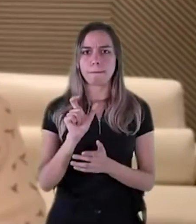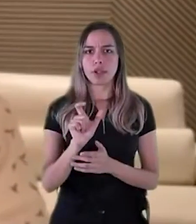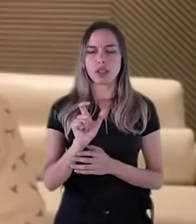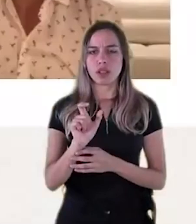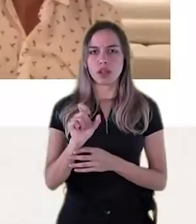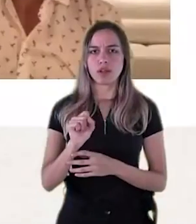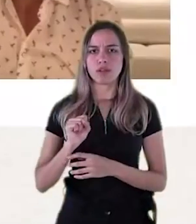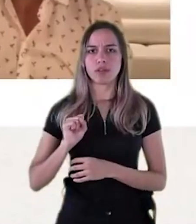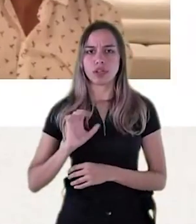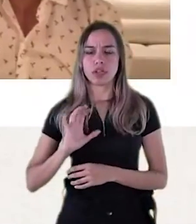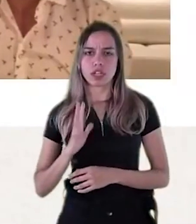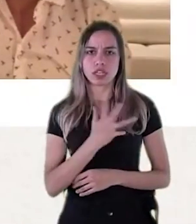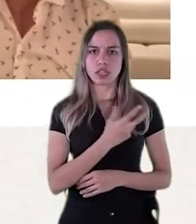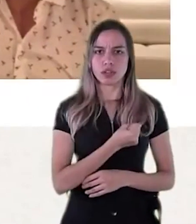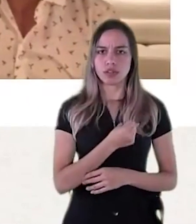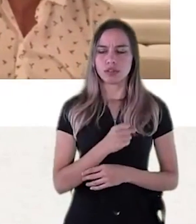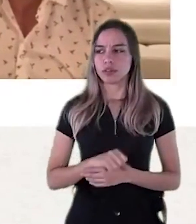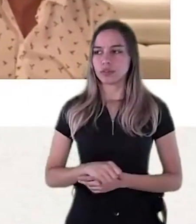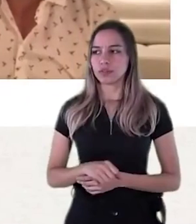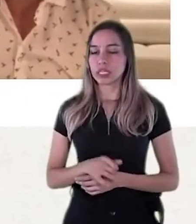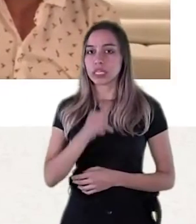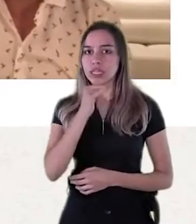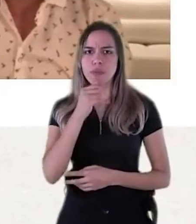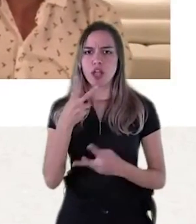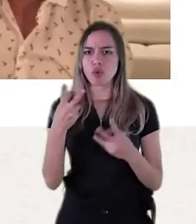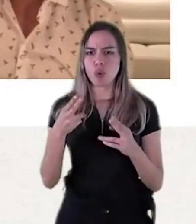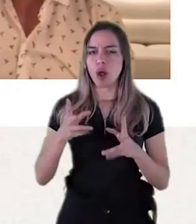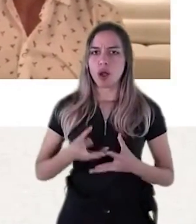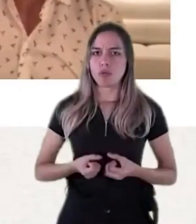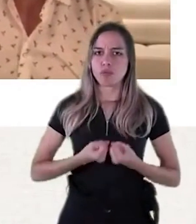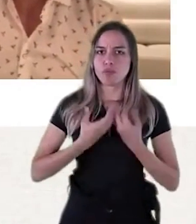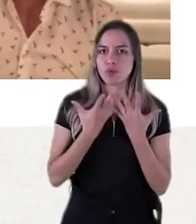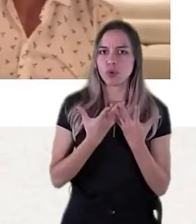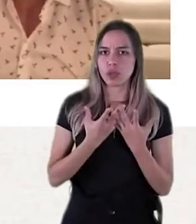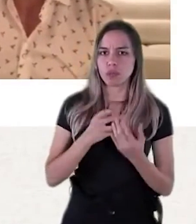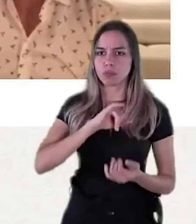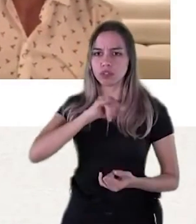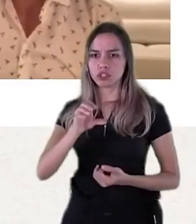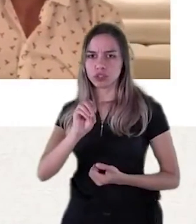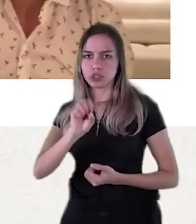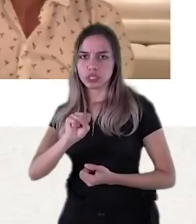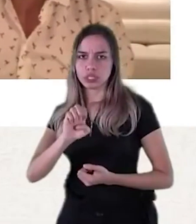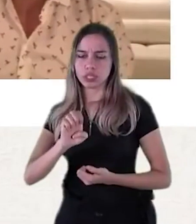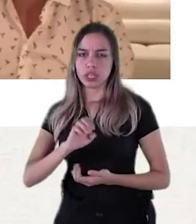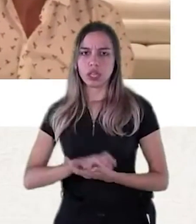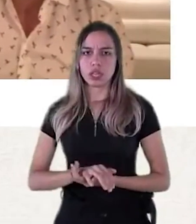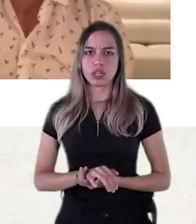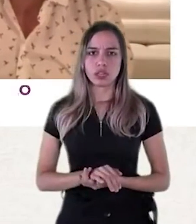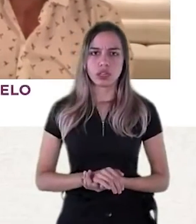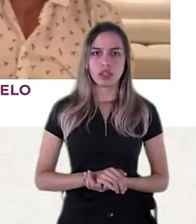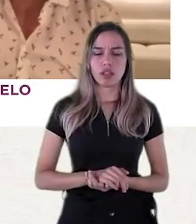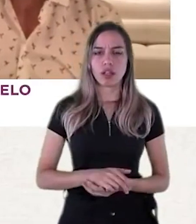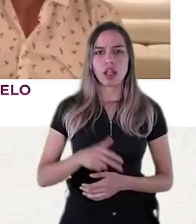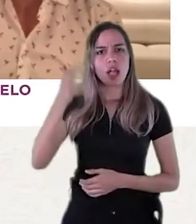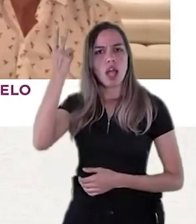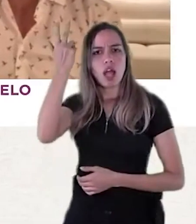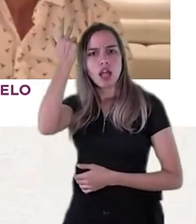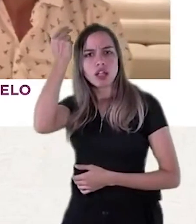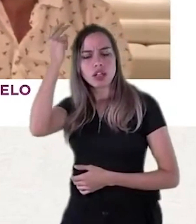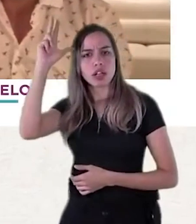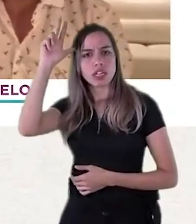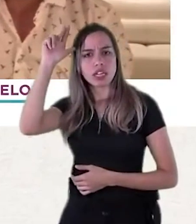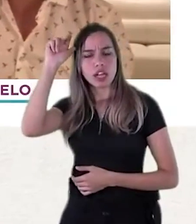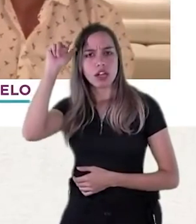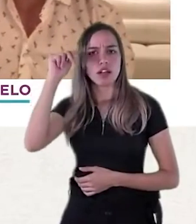qual bicho do mato, sem teogonia, sem parede nua, para se encostar, sem cavalo preto que fuja a galope,